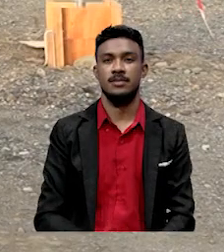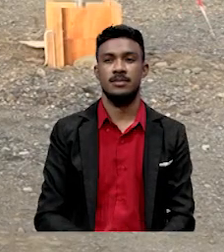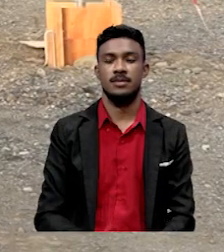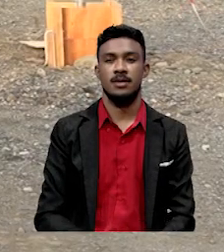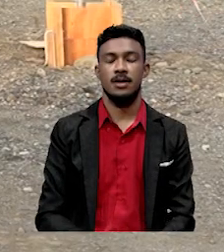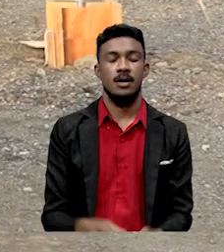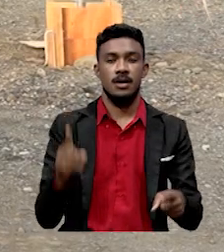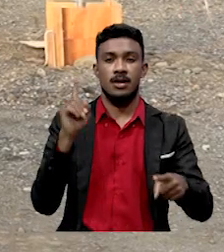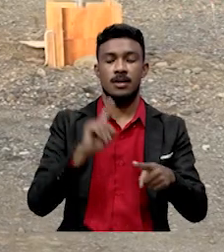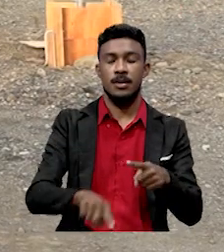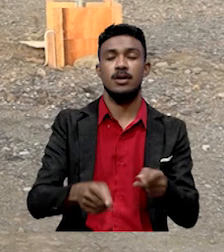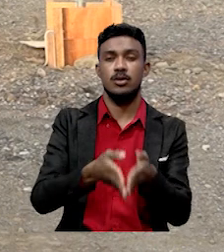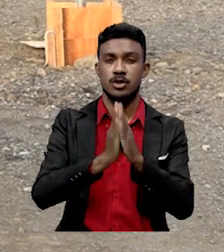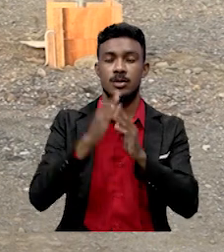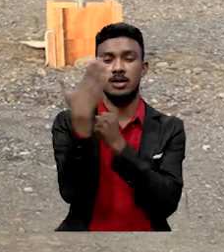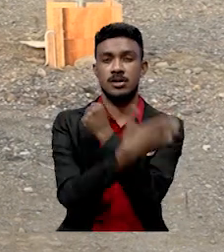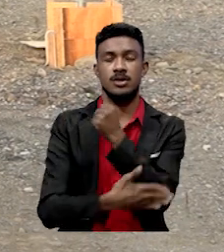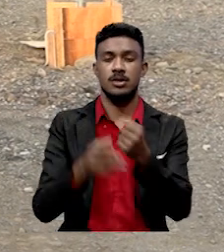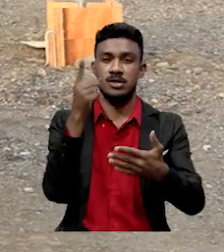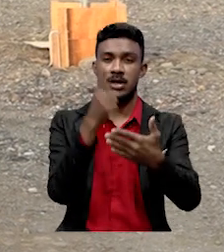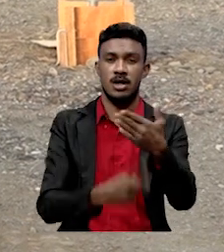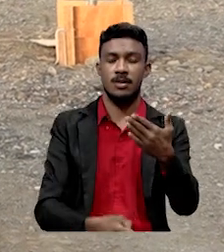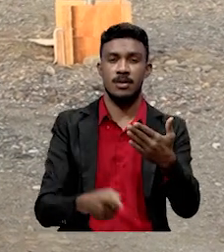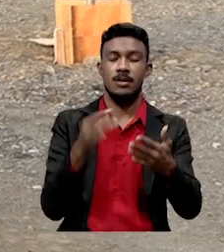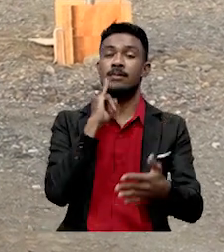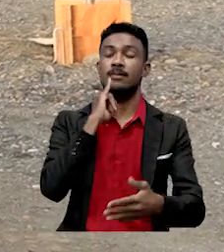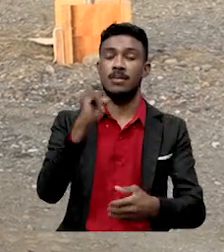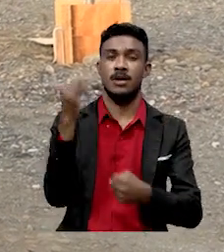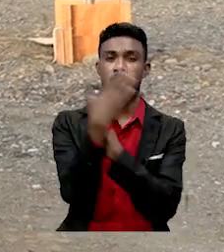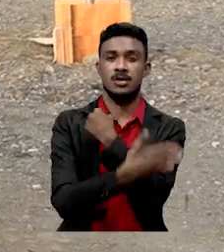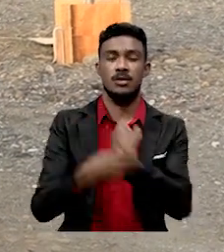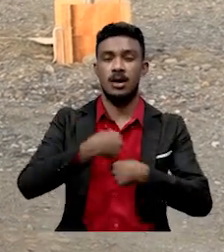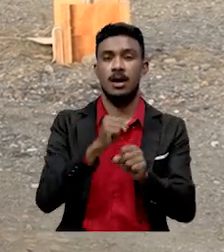Kita husu manasau, saida mak nasau atu halo baita.